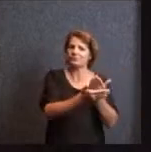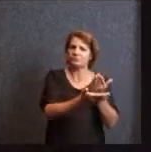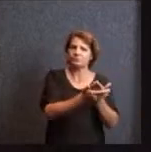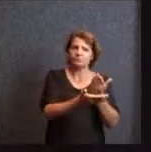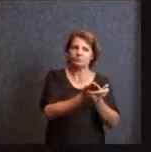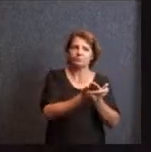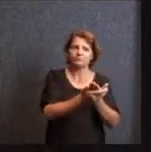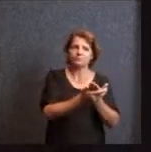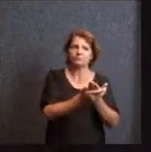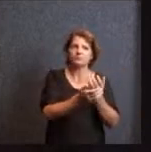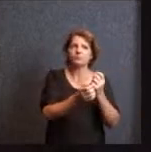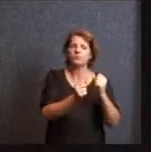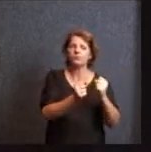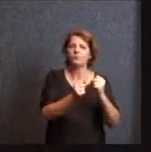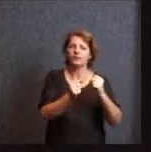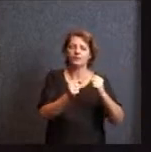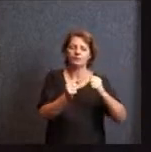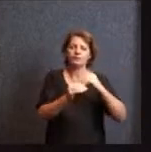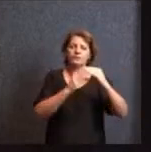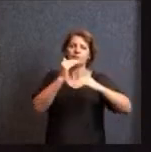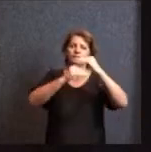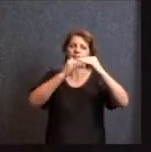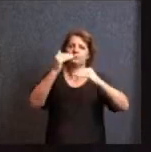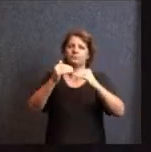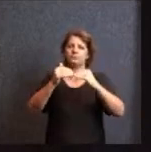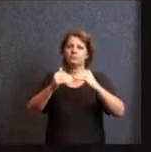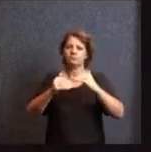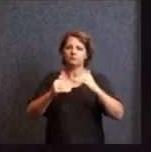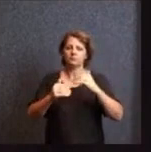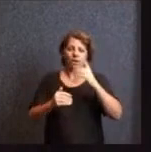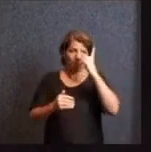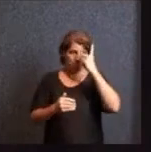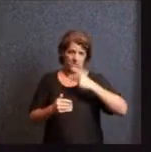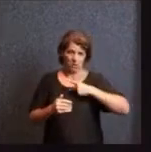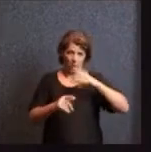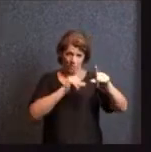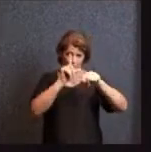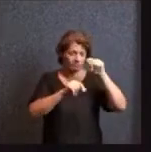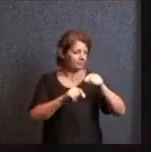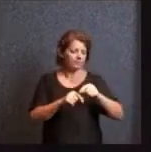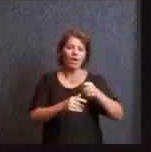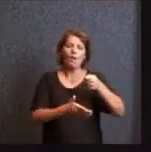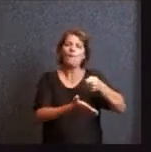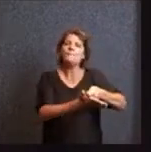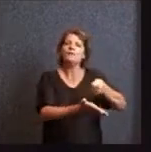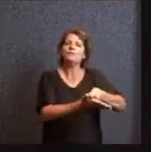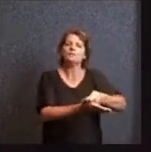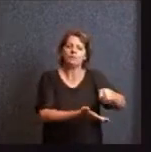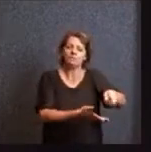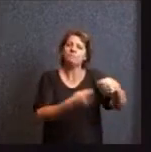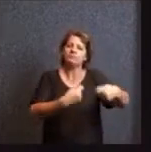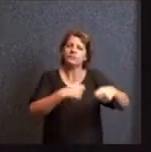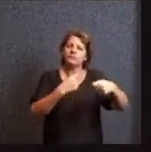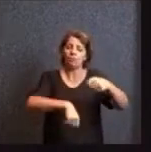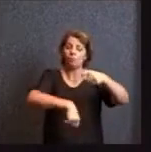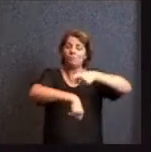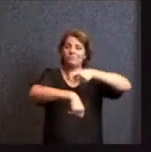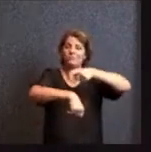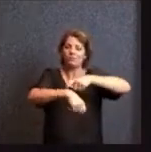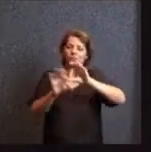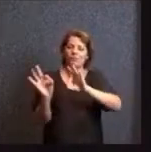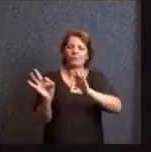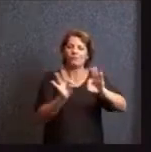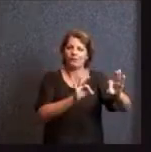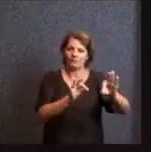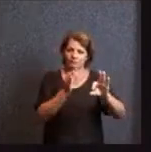periodicidade que foi desenvolvida. Ela não é opcional, ela é obrigatória porque compõe o tempo escolar regular.